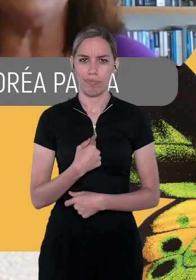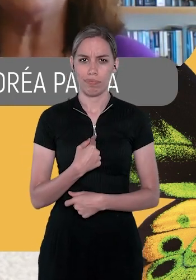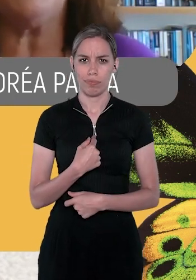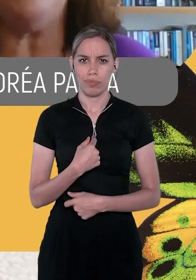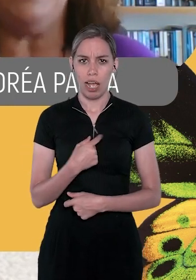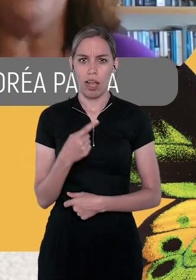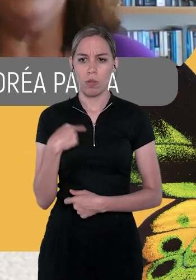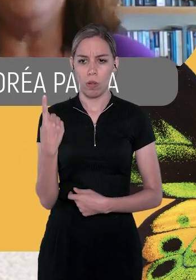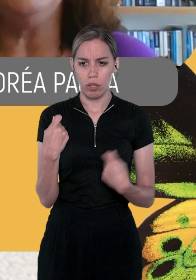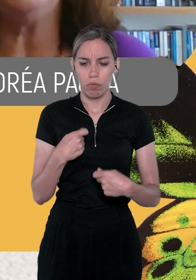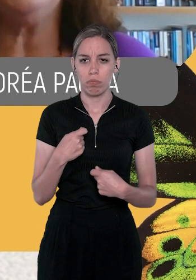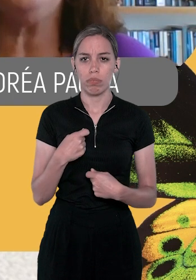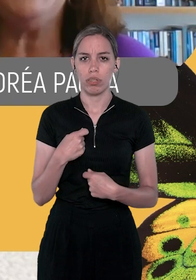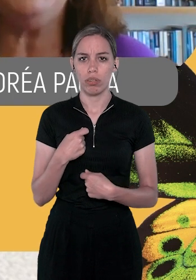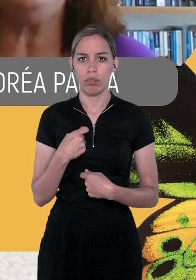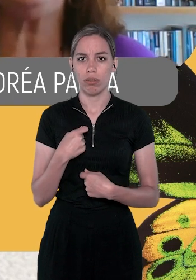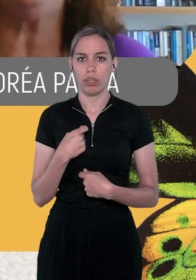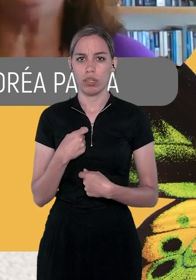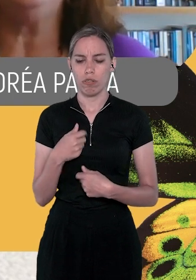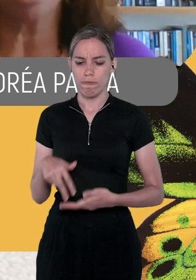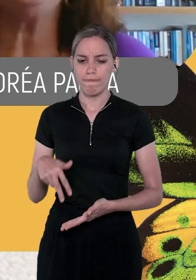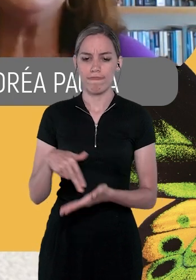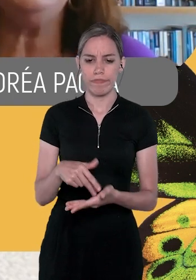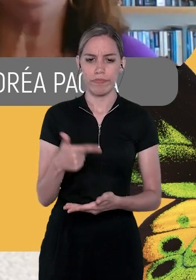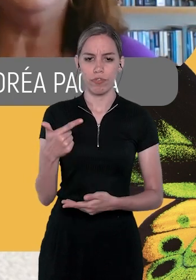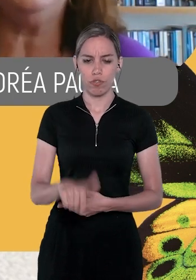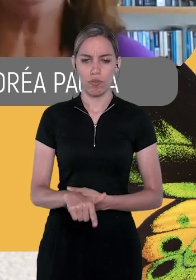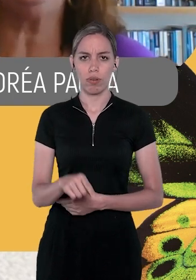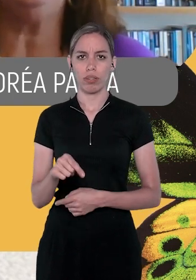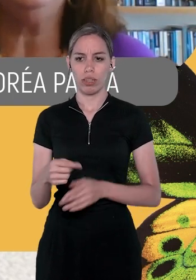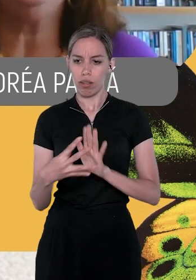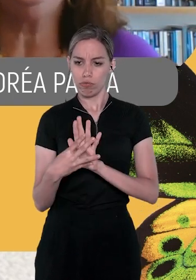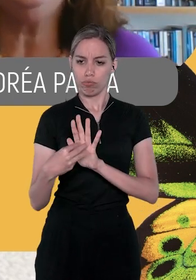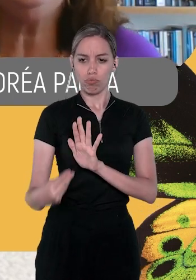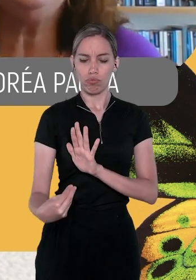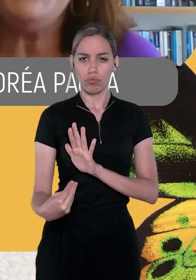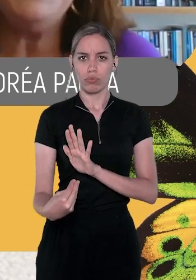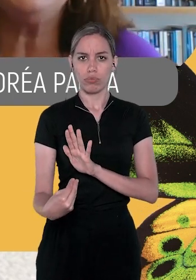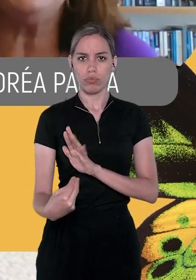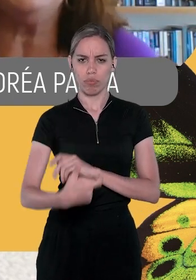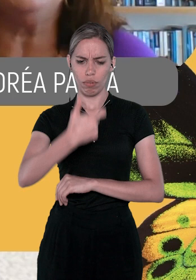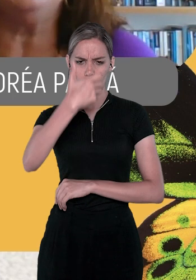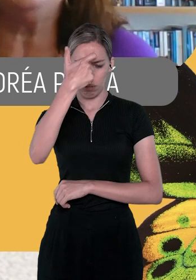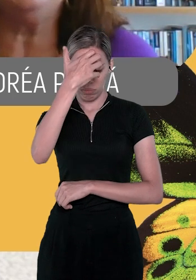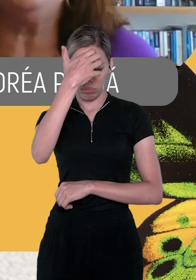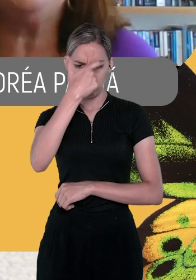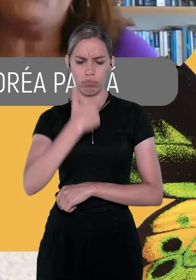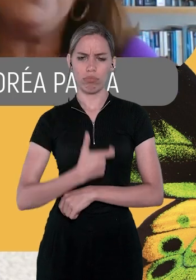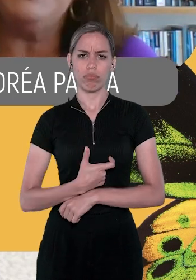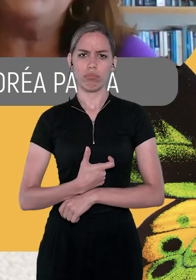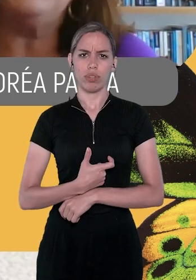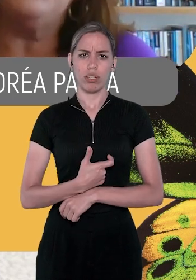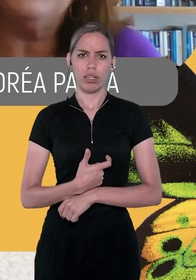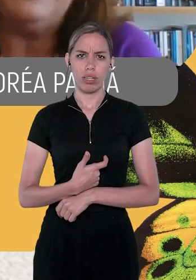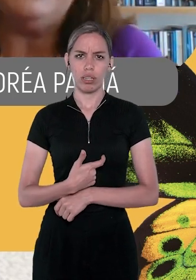reassumir o nosso papel de referência, de serenidade, de ética, de